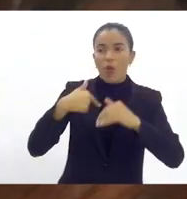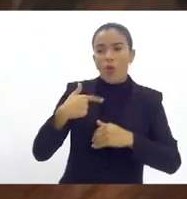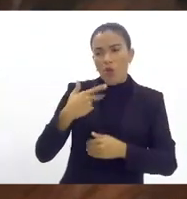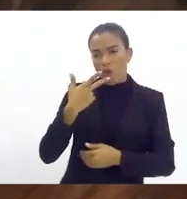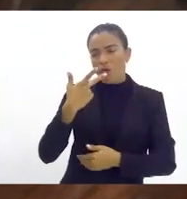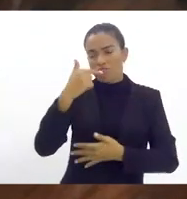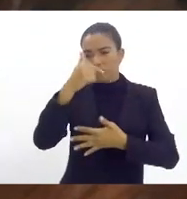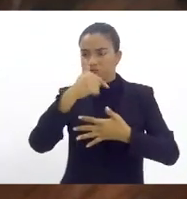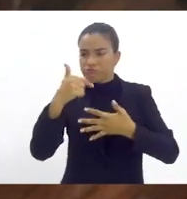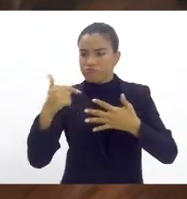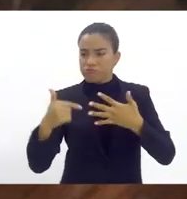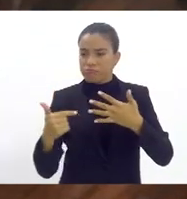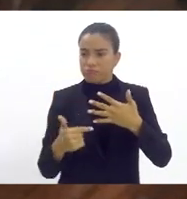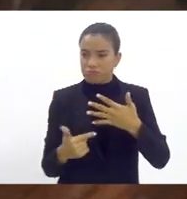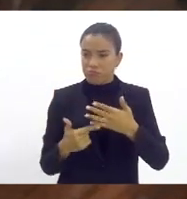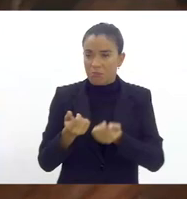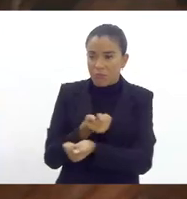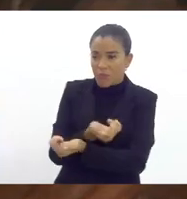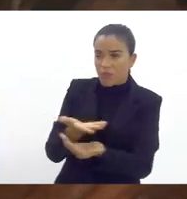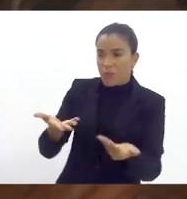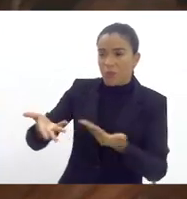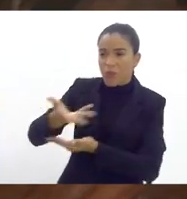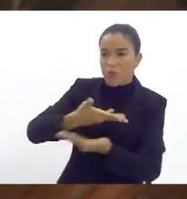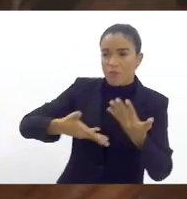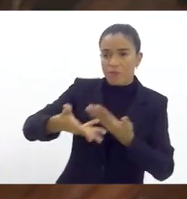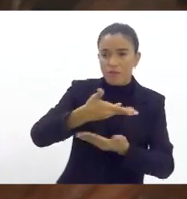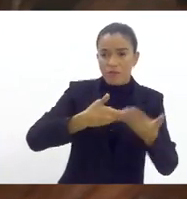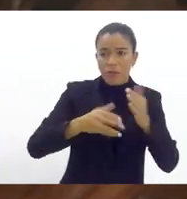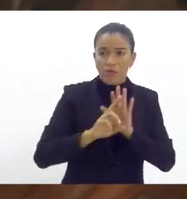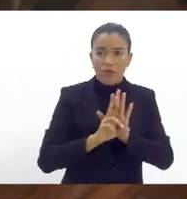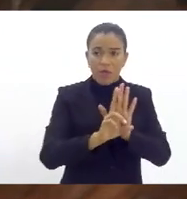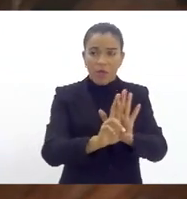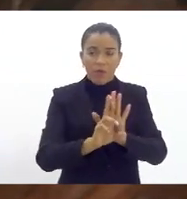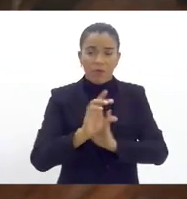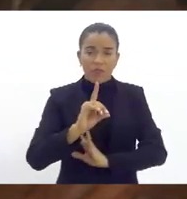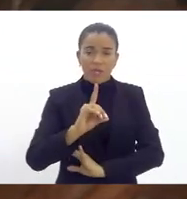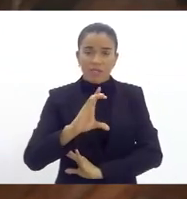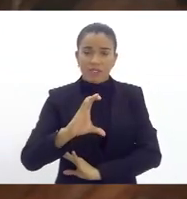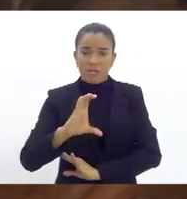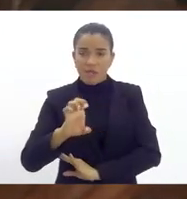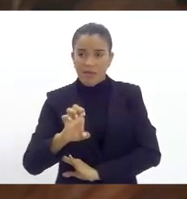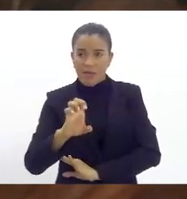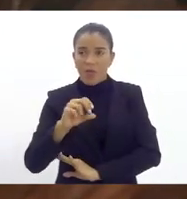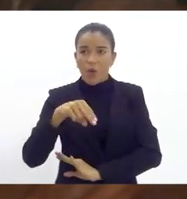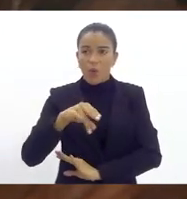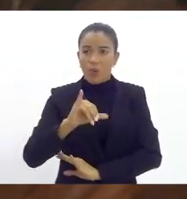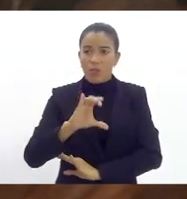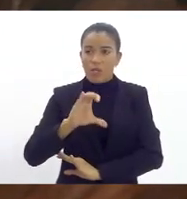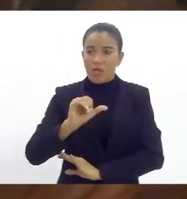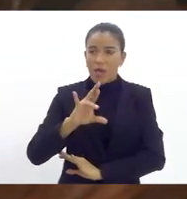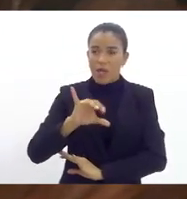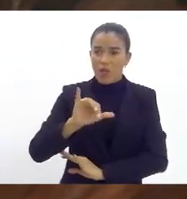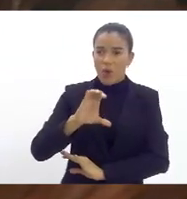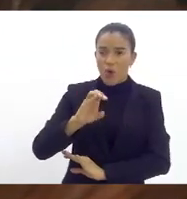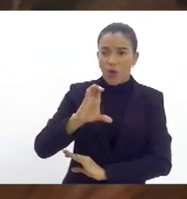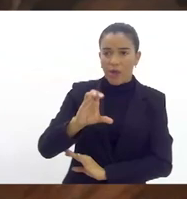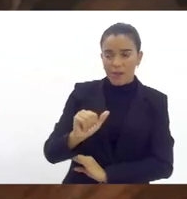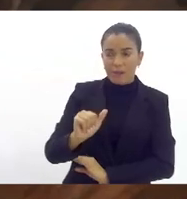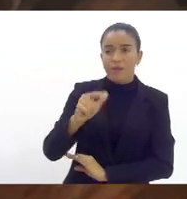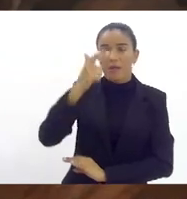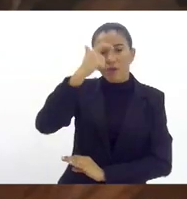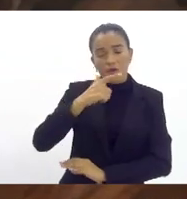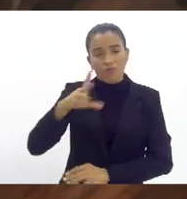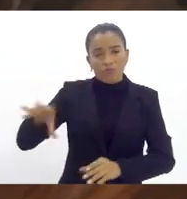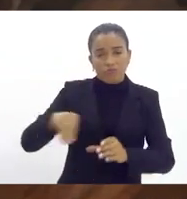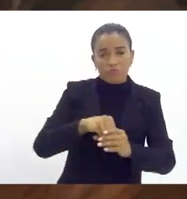aqui algumas falas que eu vou trazer aqui para vocês eu venho representar aqui o dca da Unicarioca vou descer a Luiz Gama eu faço